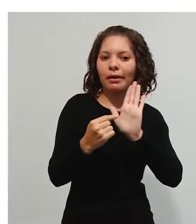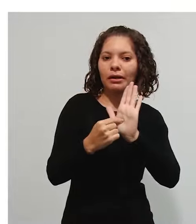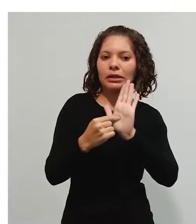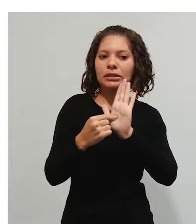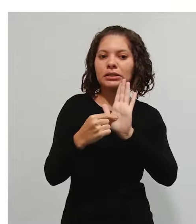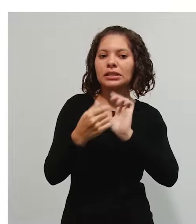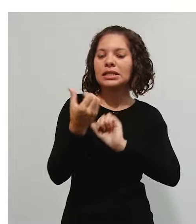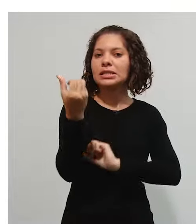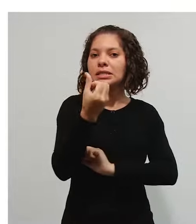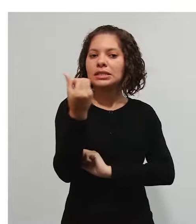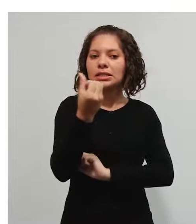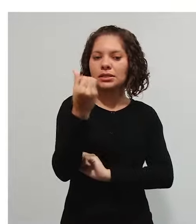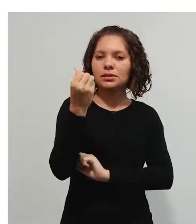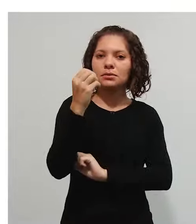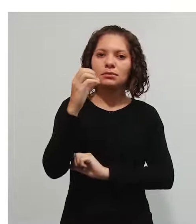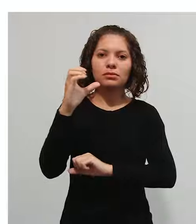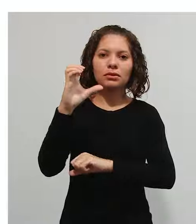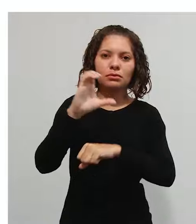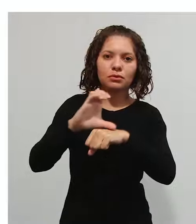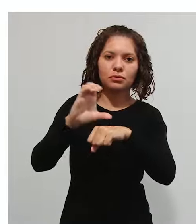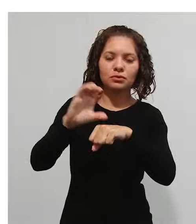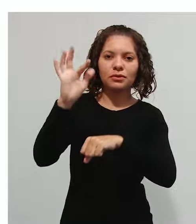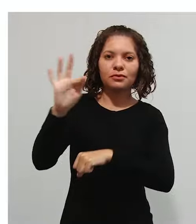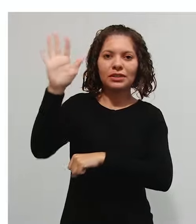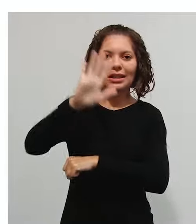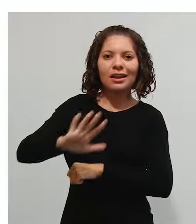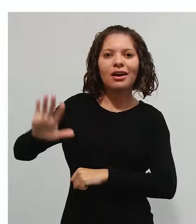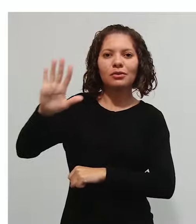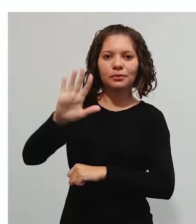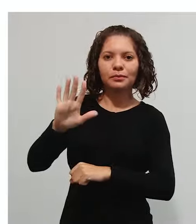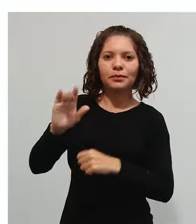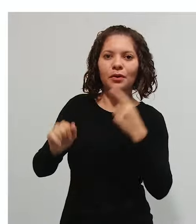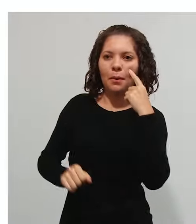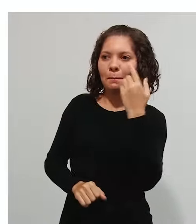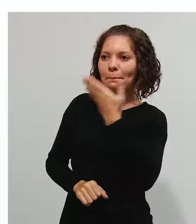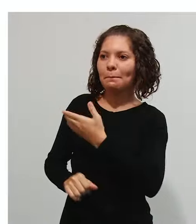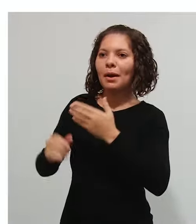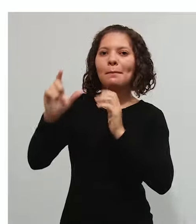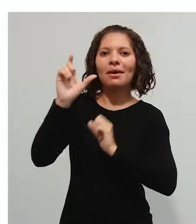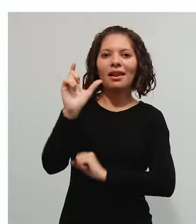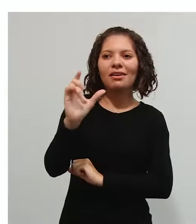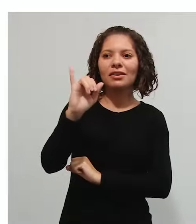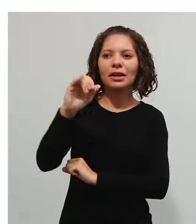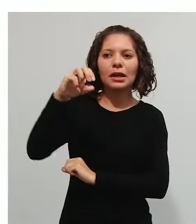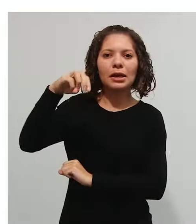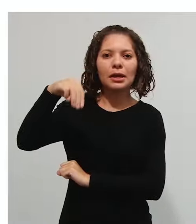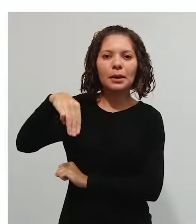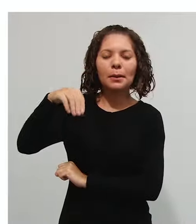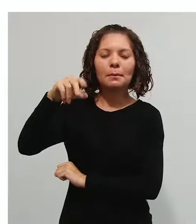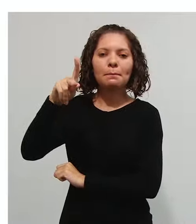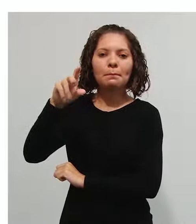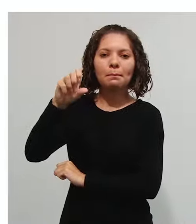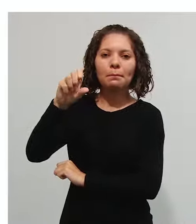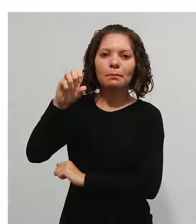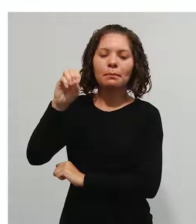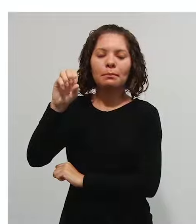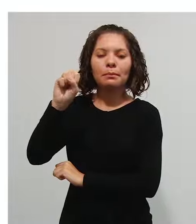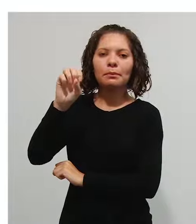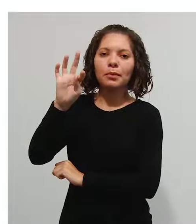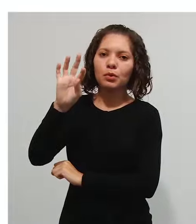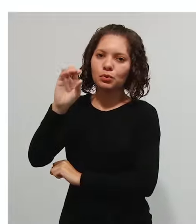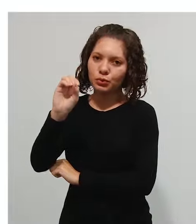tratar das imunidades e aqui sim a palavra imposto tá então o 156 Veda